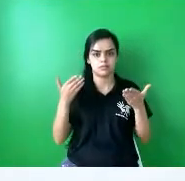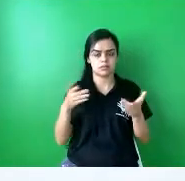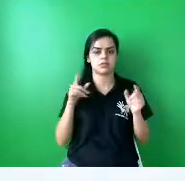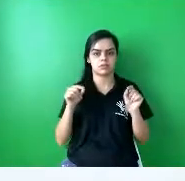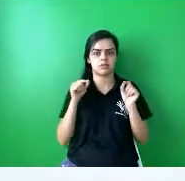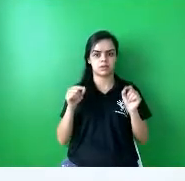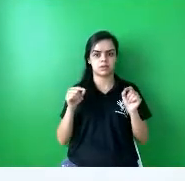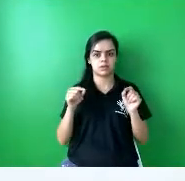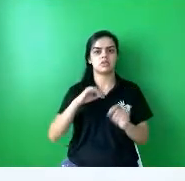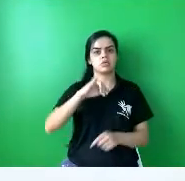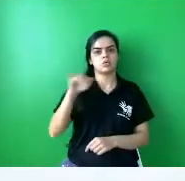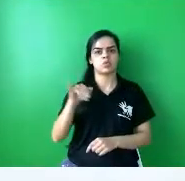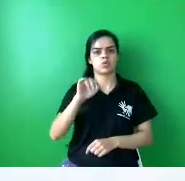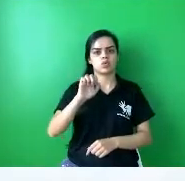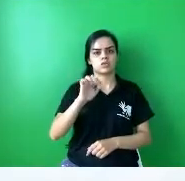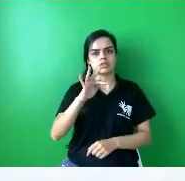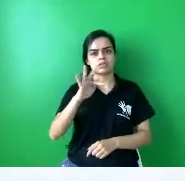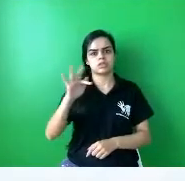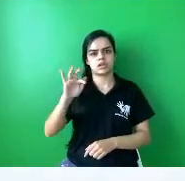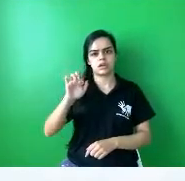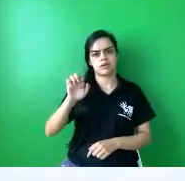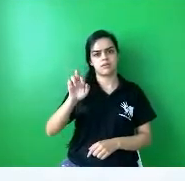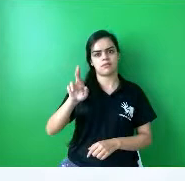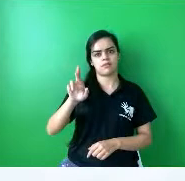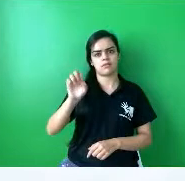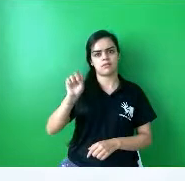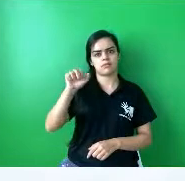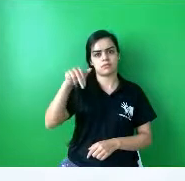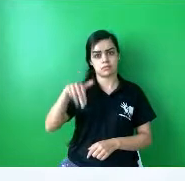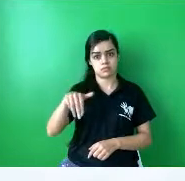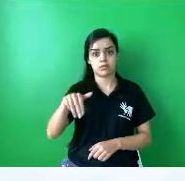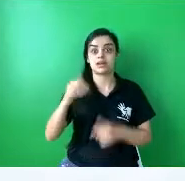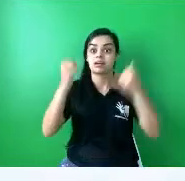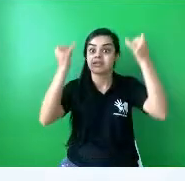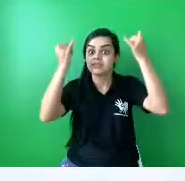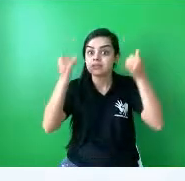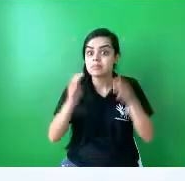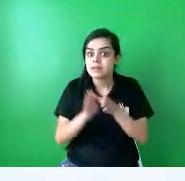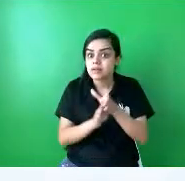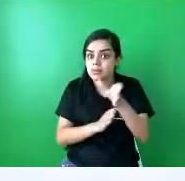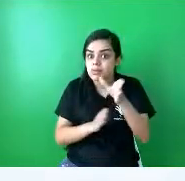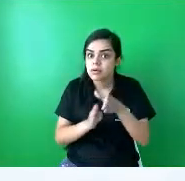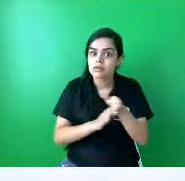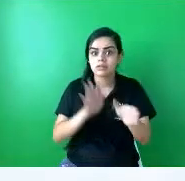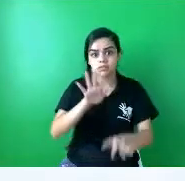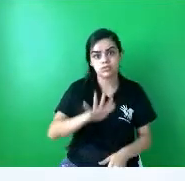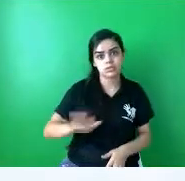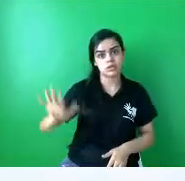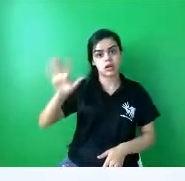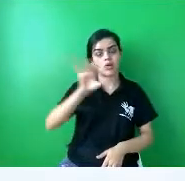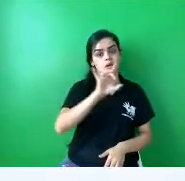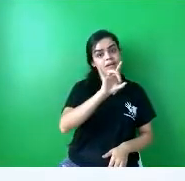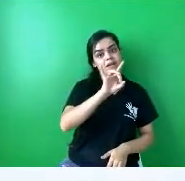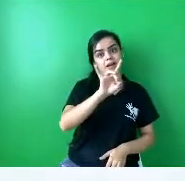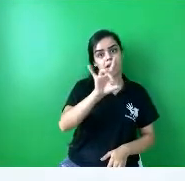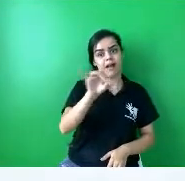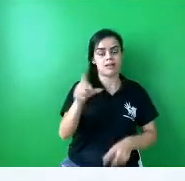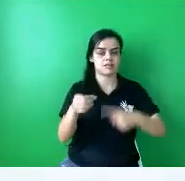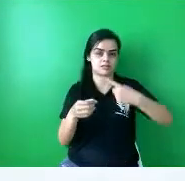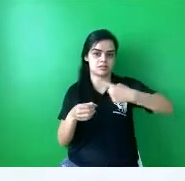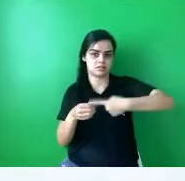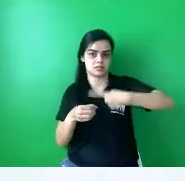como o Jefferson bem disse no começo, o governo do estado dá um norte e uma orientação geral. E cada